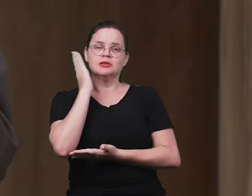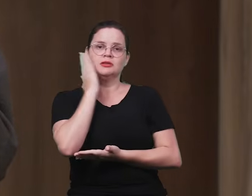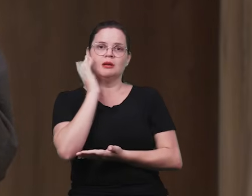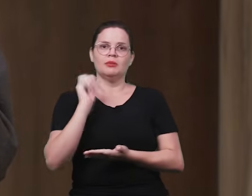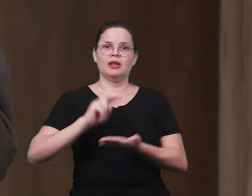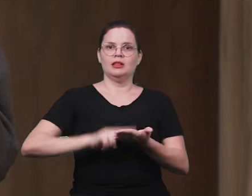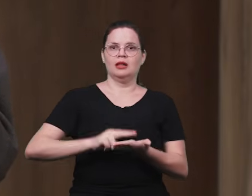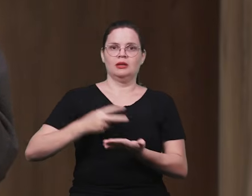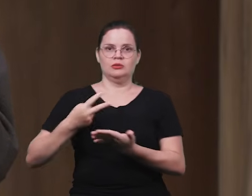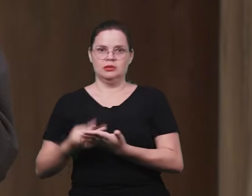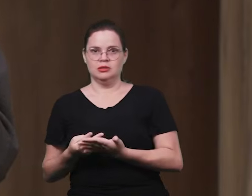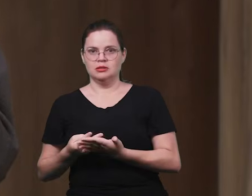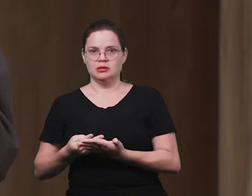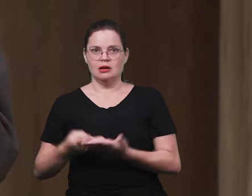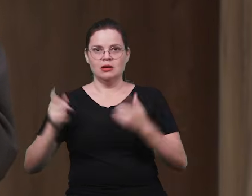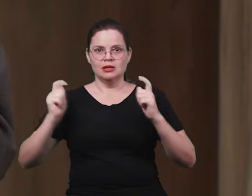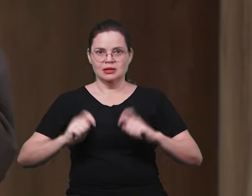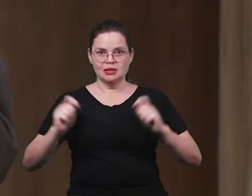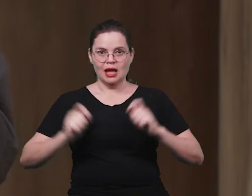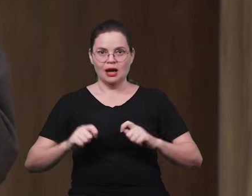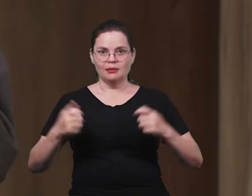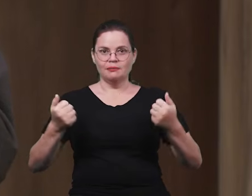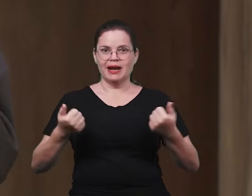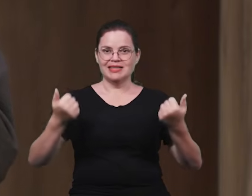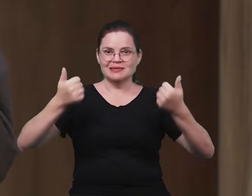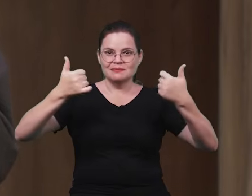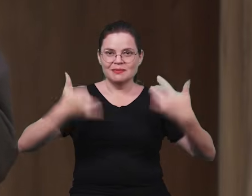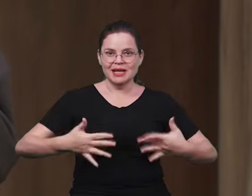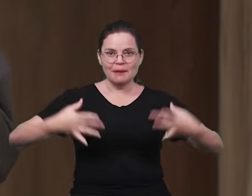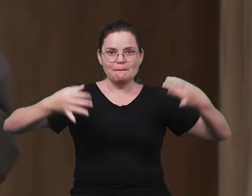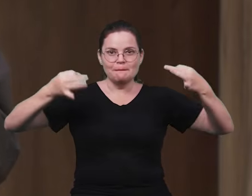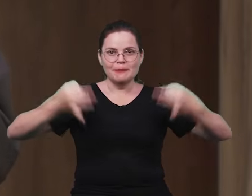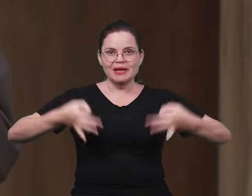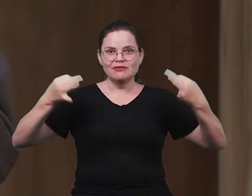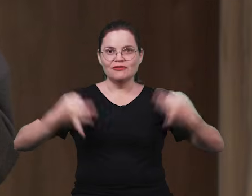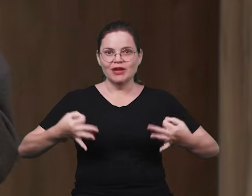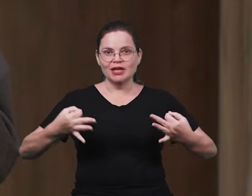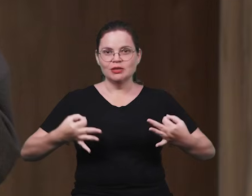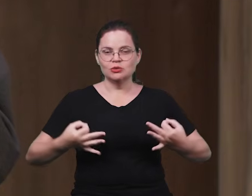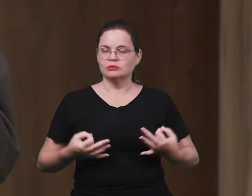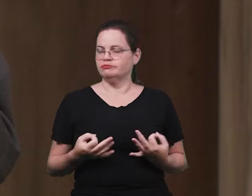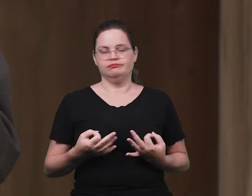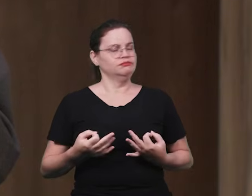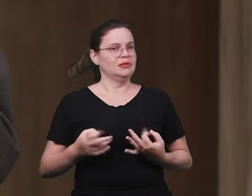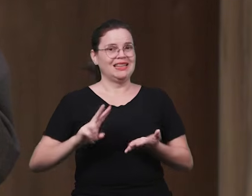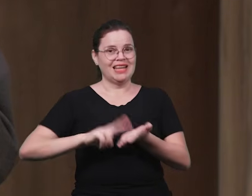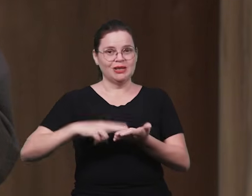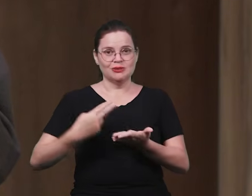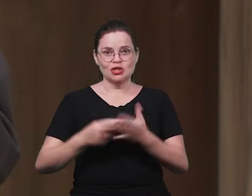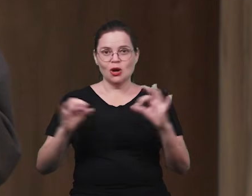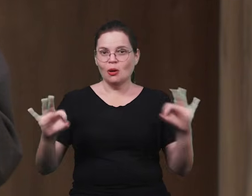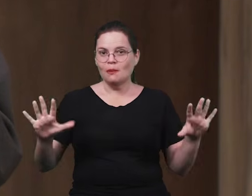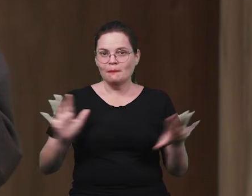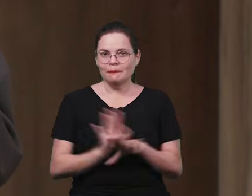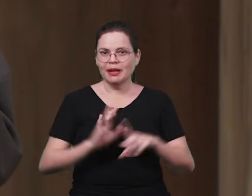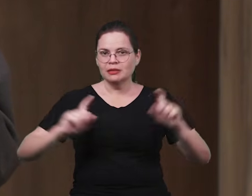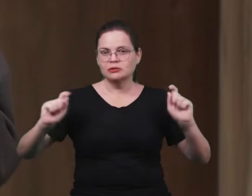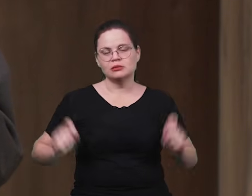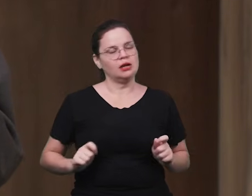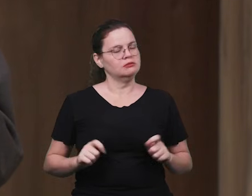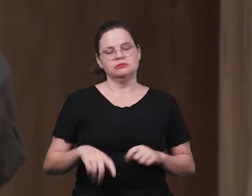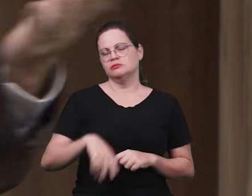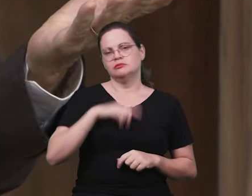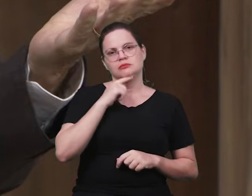tradução nem sempre se consegue exprimir perfeitamente aquilo que a pessoa fala. E o apóstolo